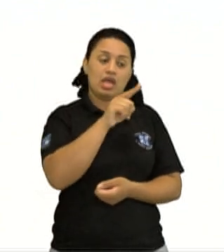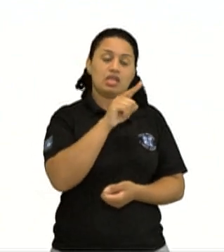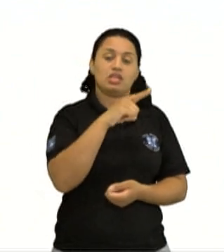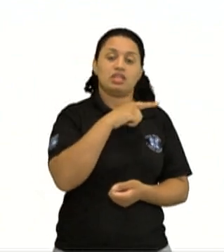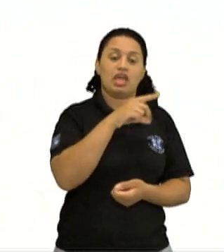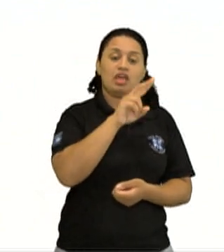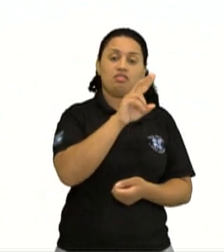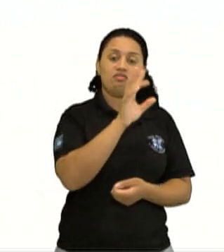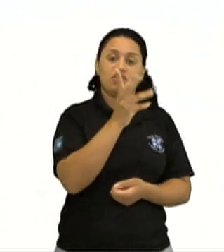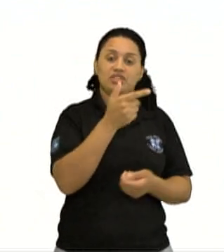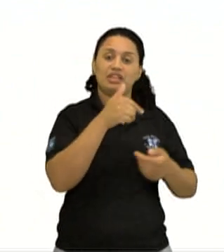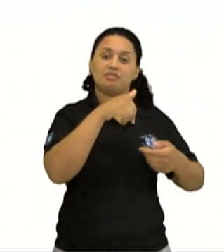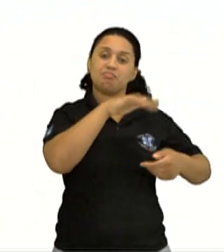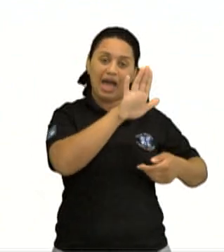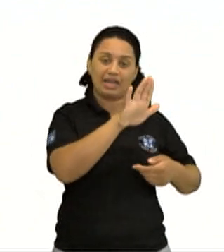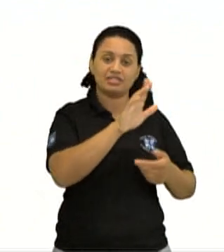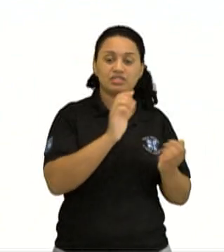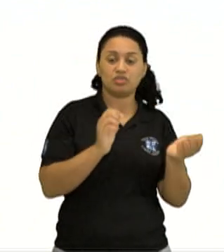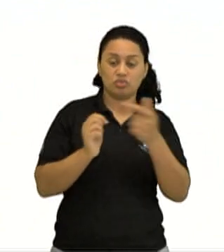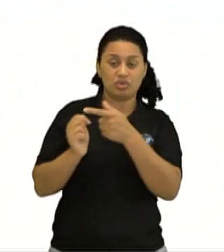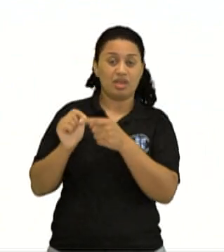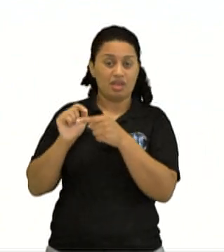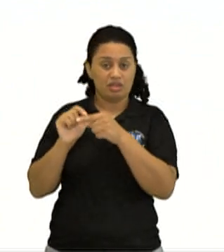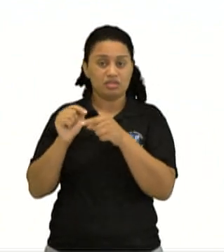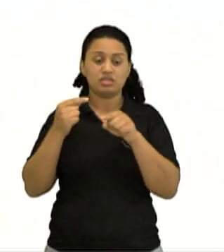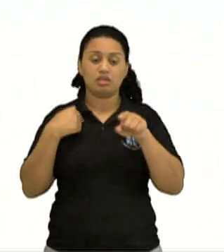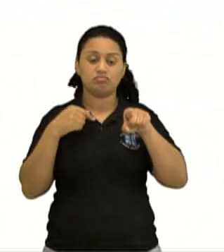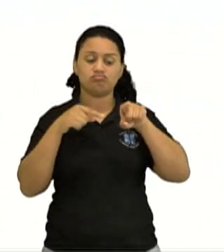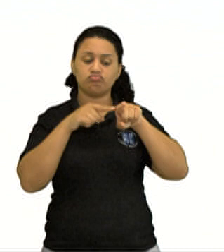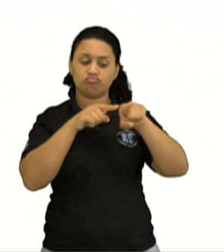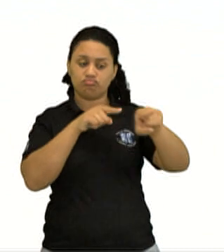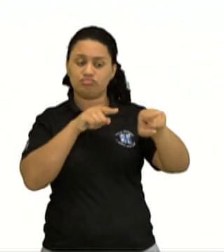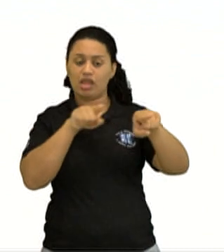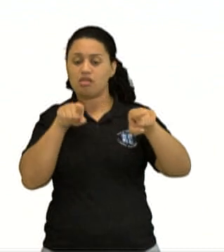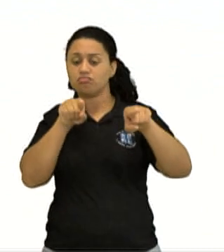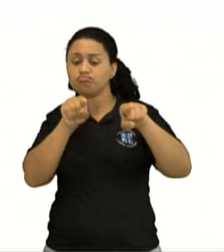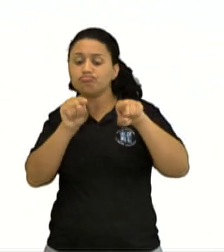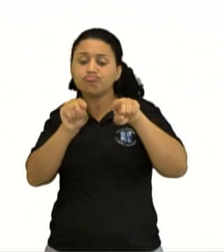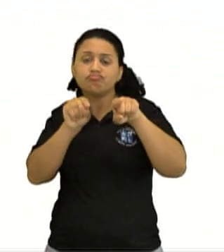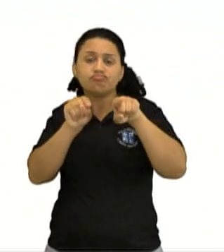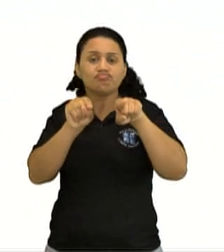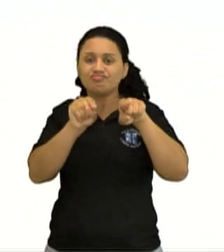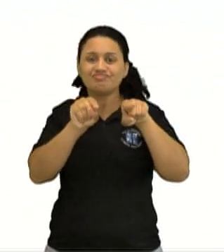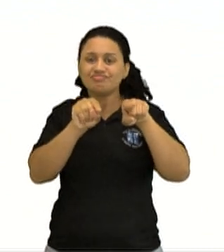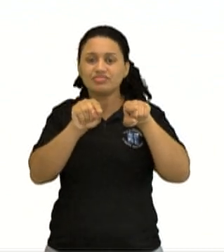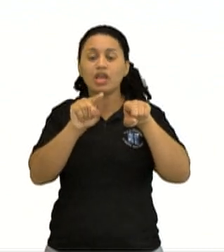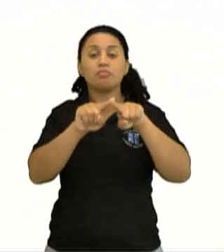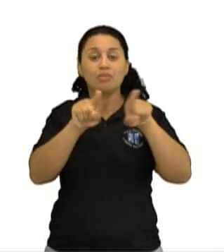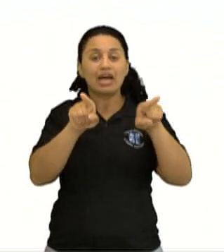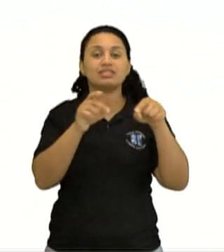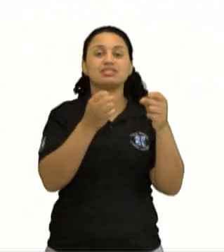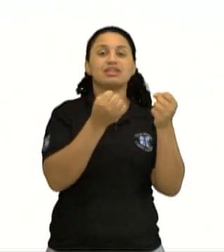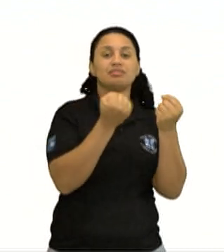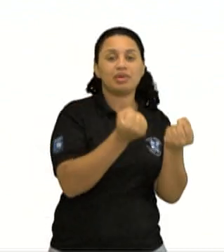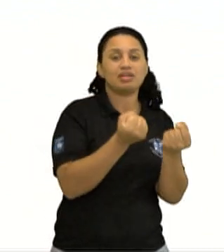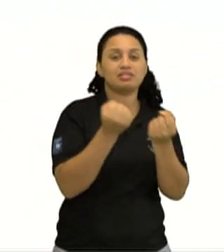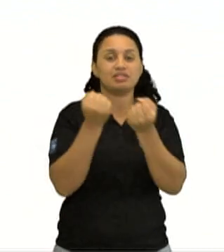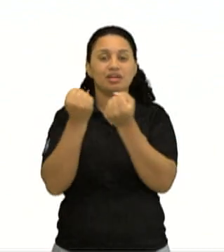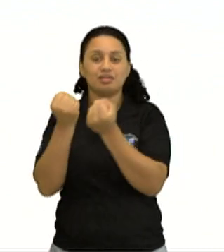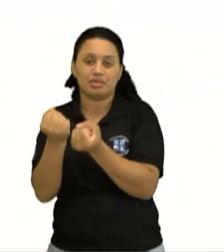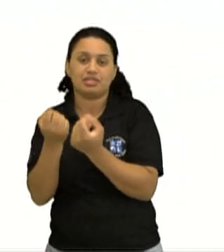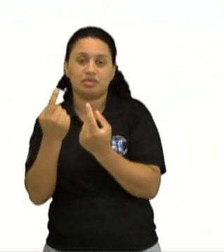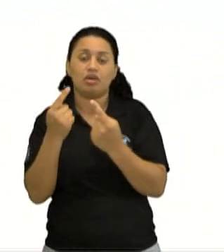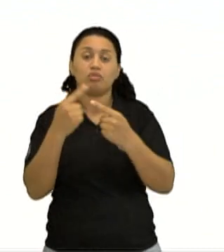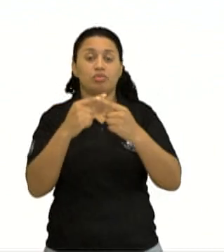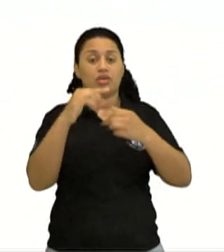o V3 aqui, por causa que o vetor velocidade dele é maior, mas a mesma massa, porque eu consigo analisar pela questão da